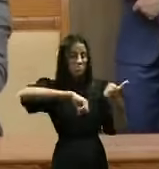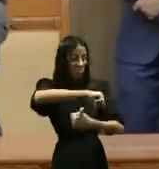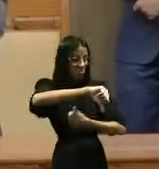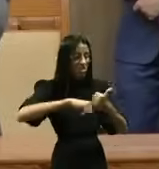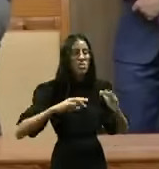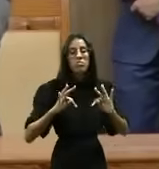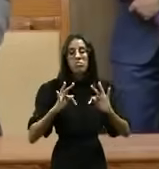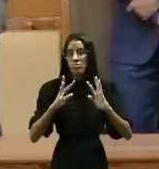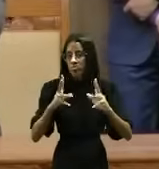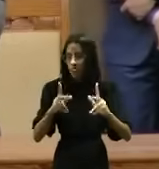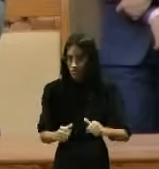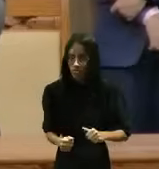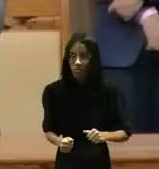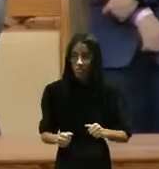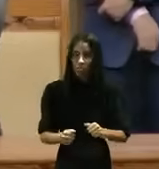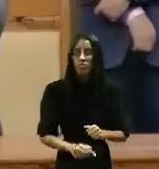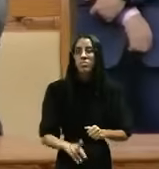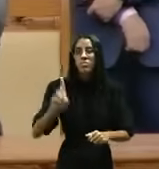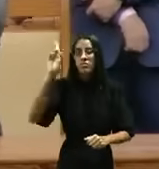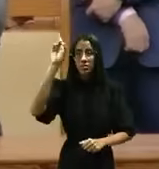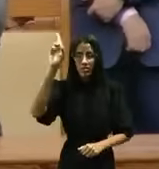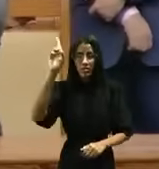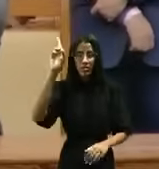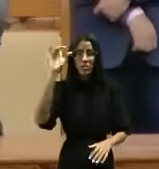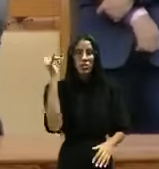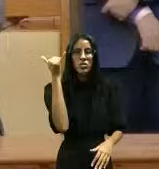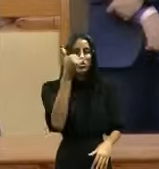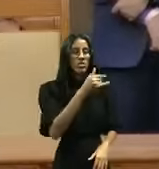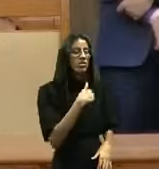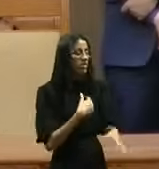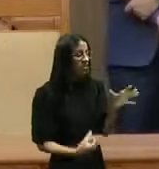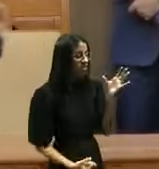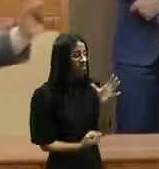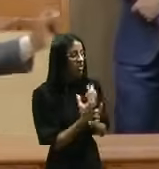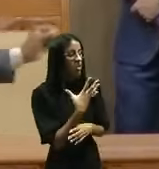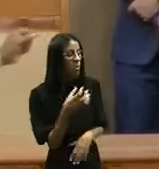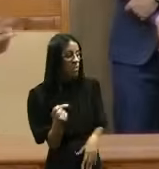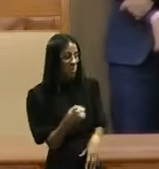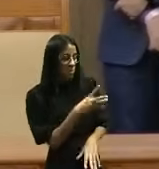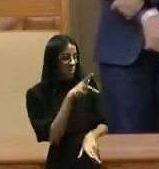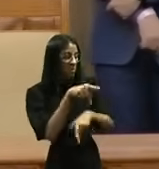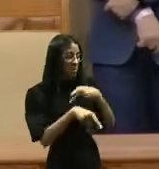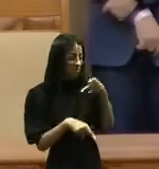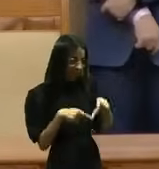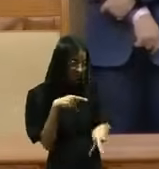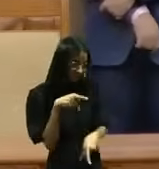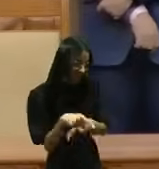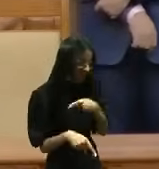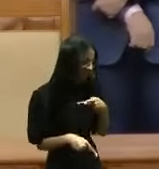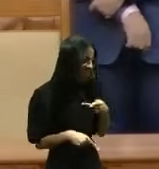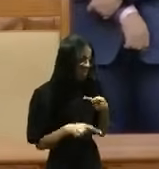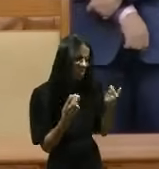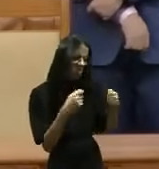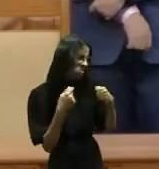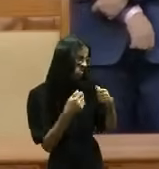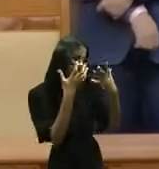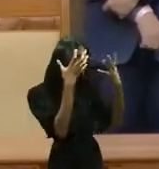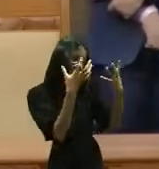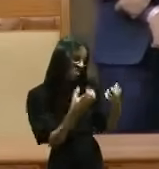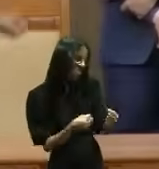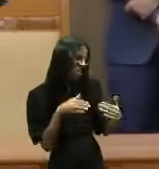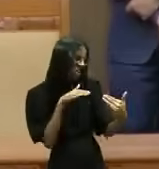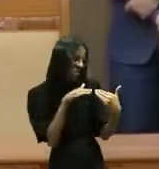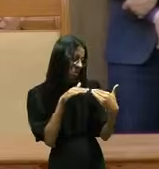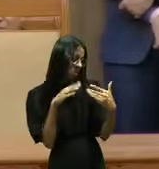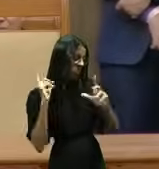mudar eu vou criar um novo povo Pedro que não vai precisar das tradições judaicas